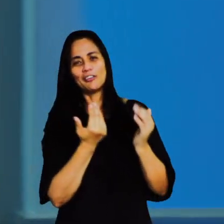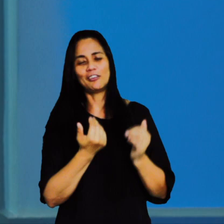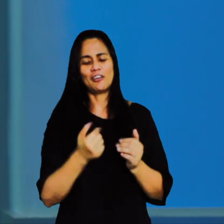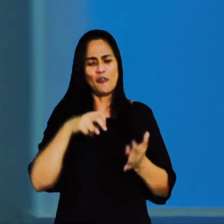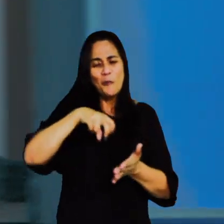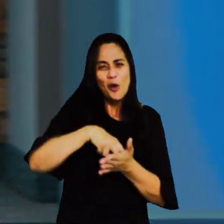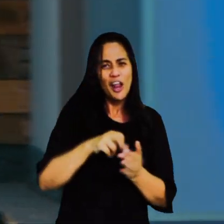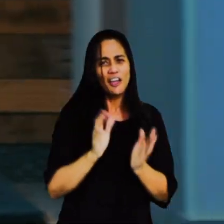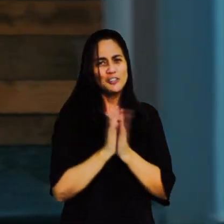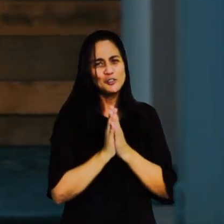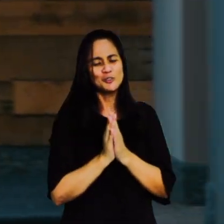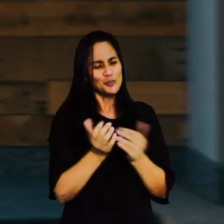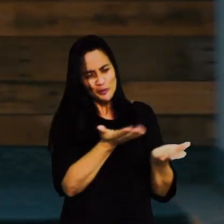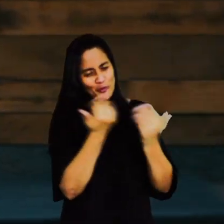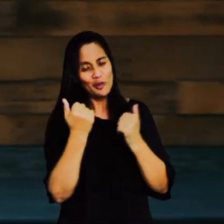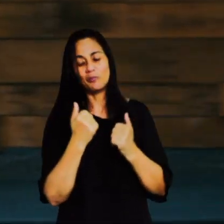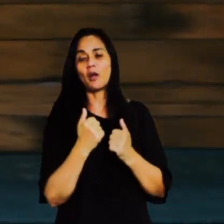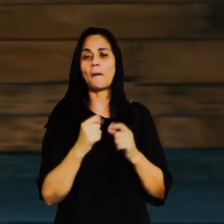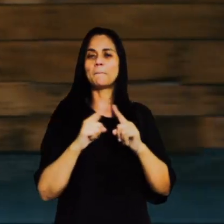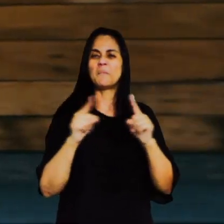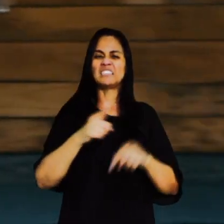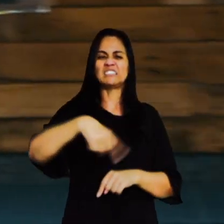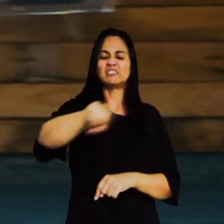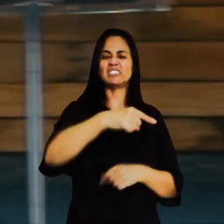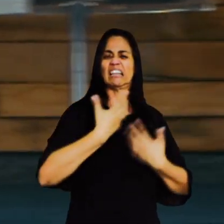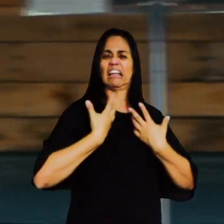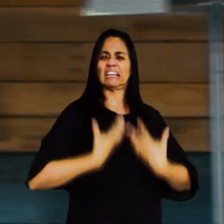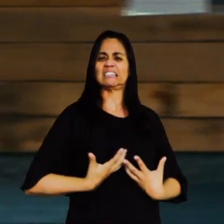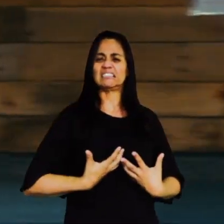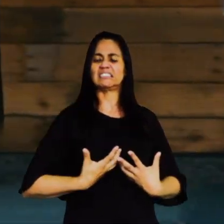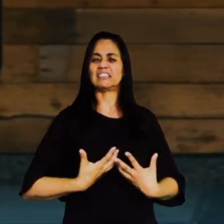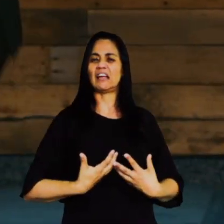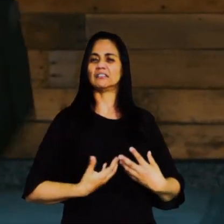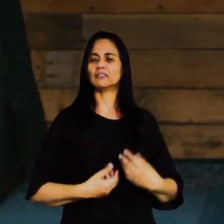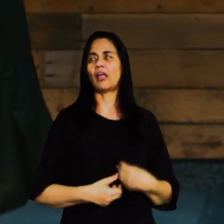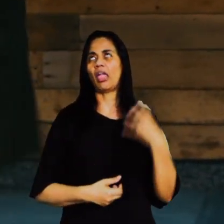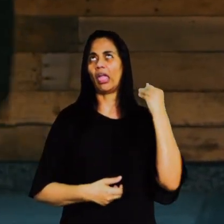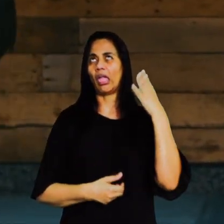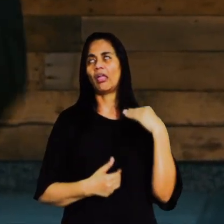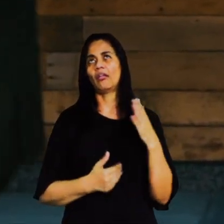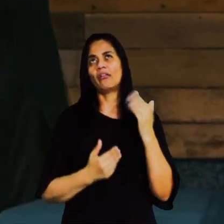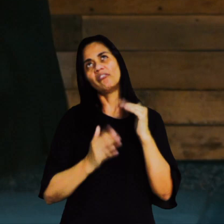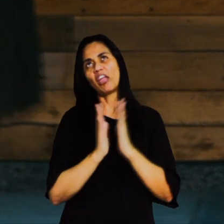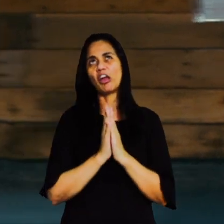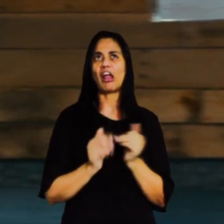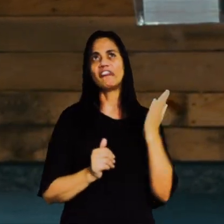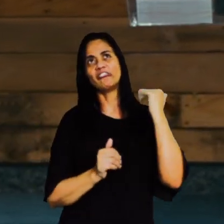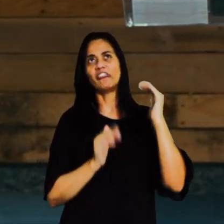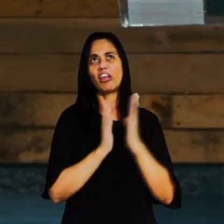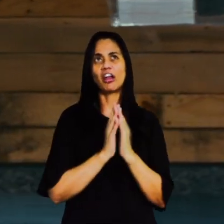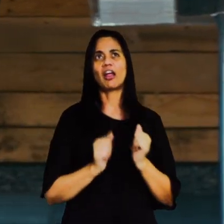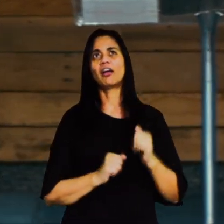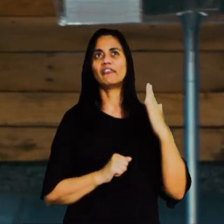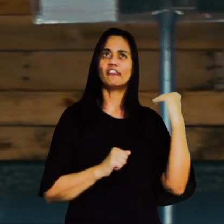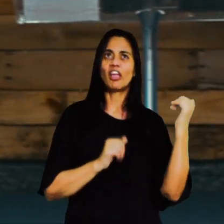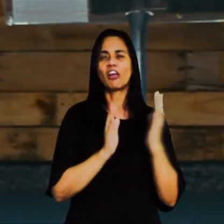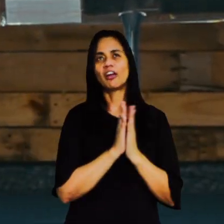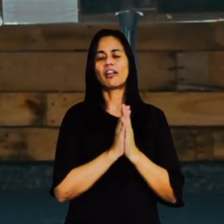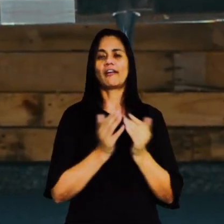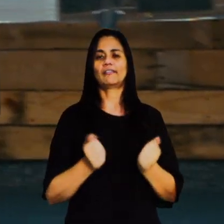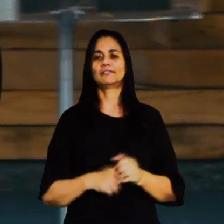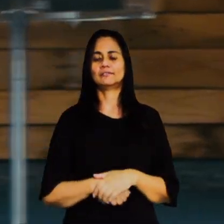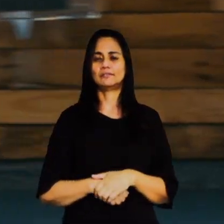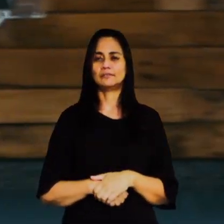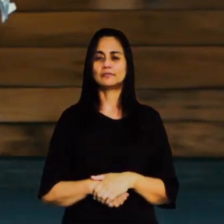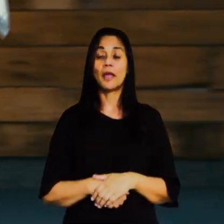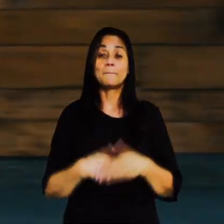Vamos orar. Deve ter gente aqui que deve estar cansado de ouvir na orelha. Vem orar. Vem orar. Vem orar. Vem orar. Mas é melhor você